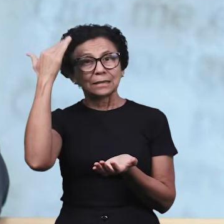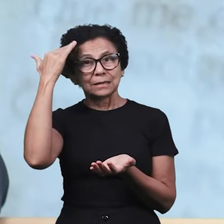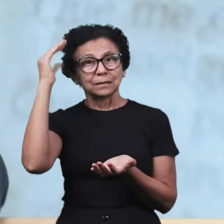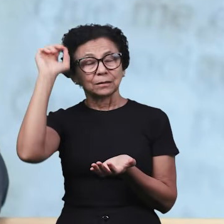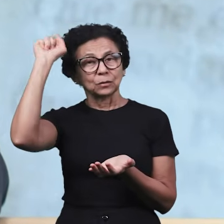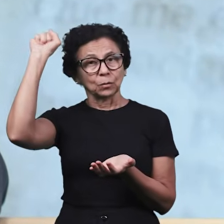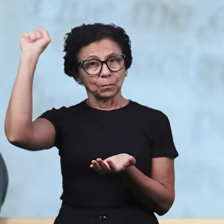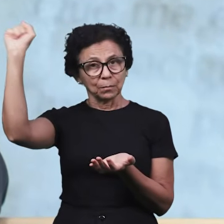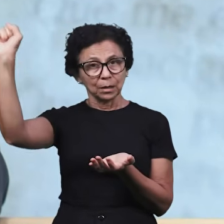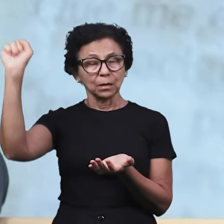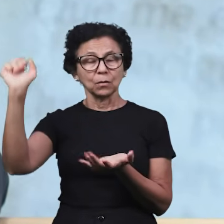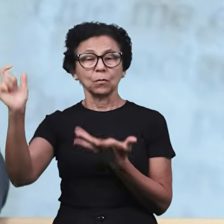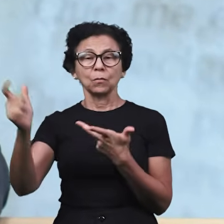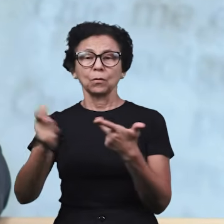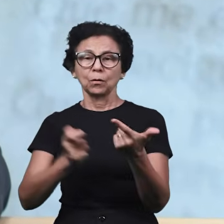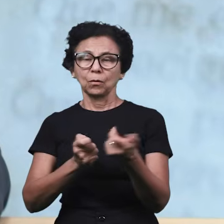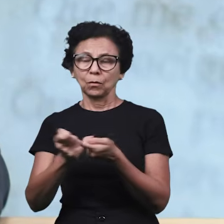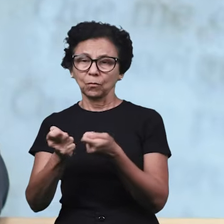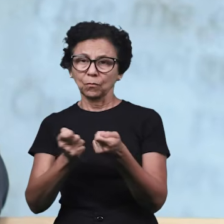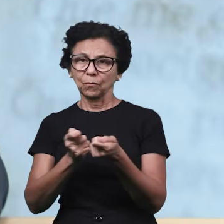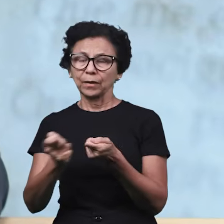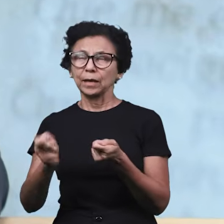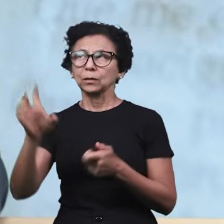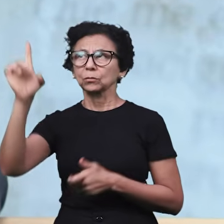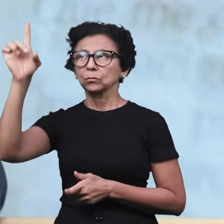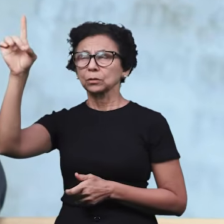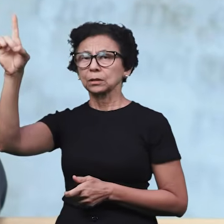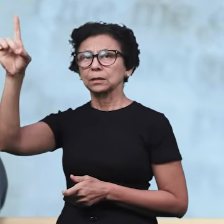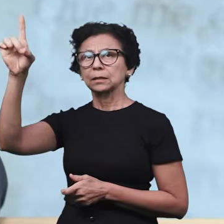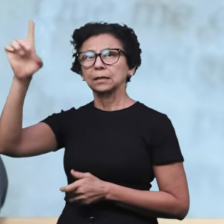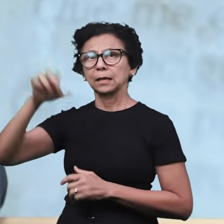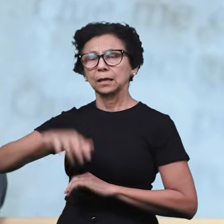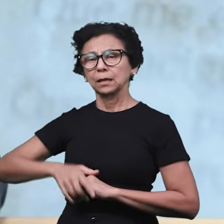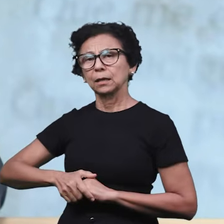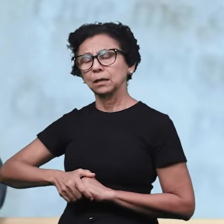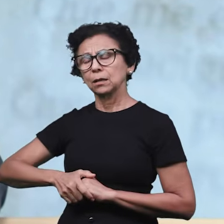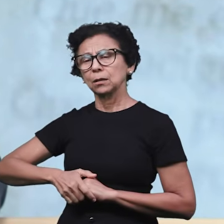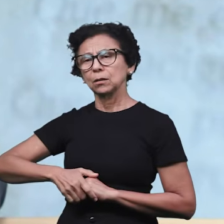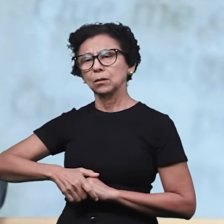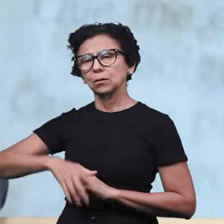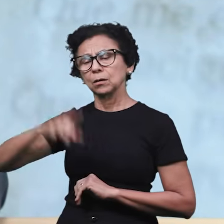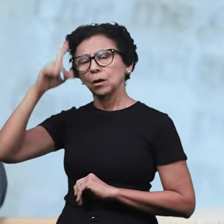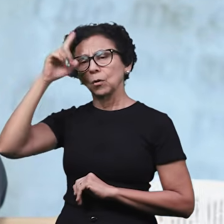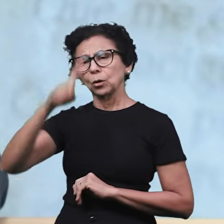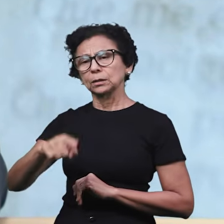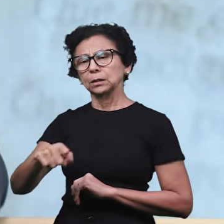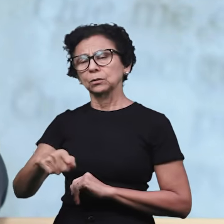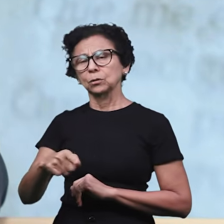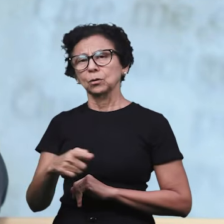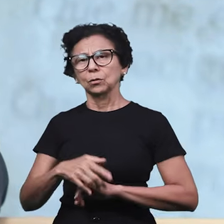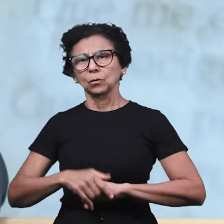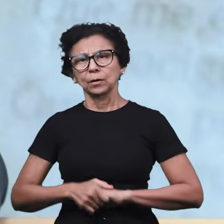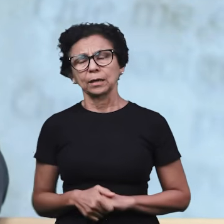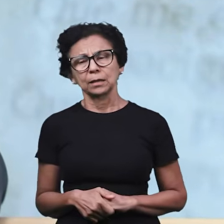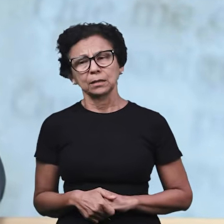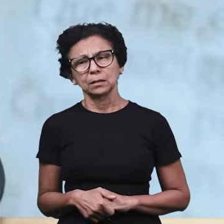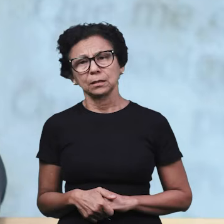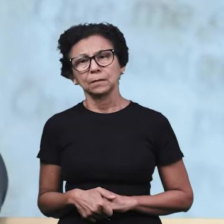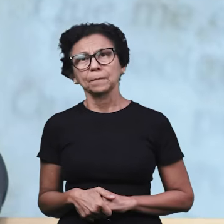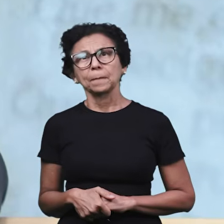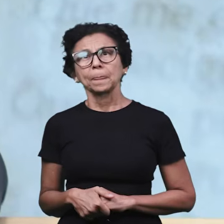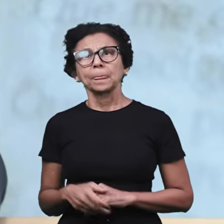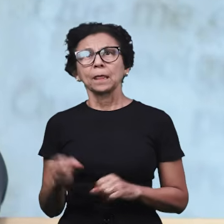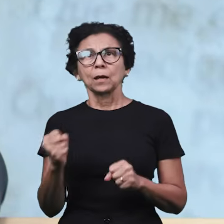como incumbência dada por Deus o levantar o templo. E levantar um templo do modo como ele levantou, é